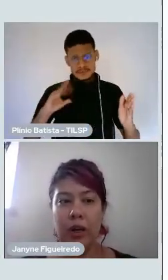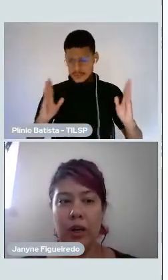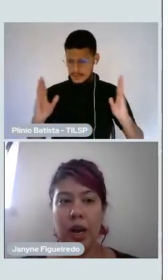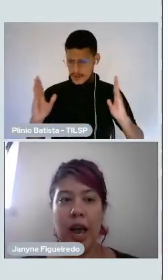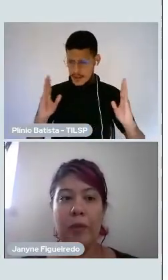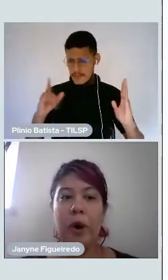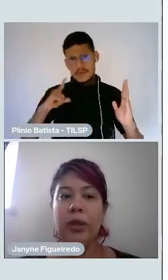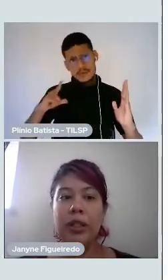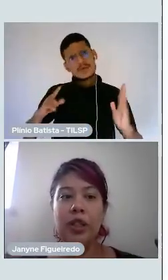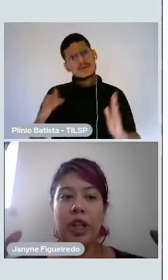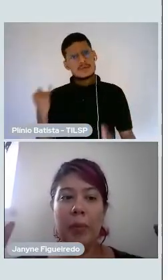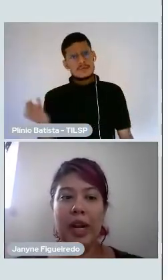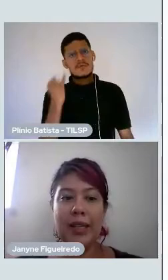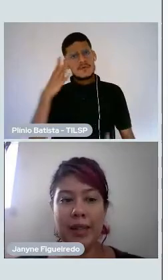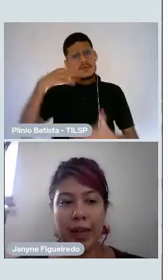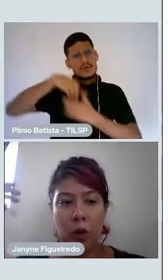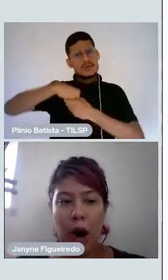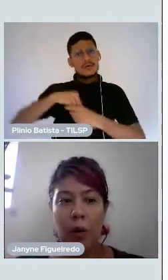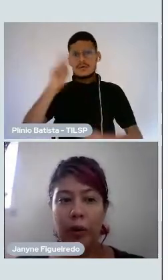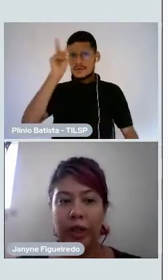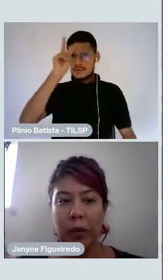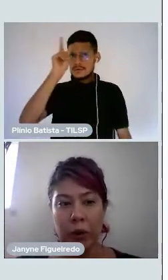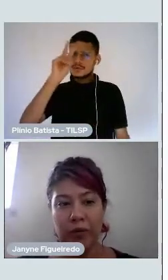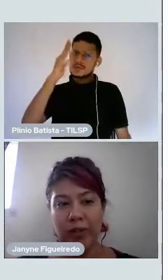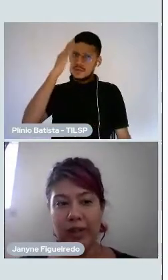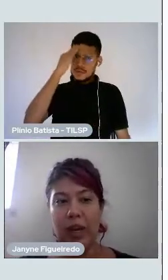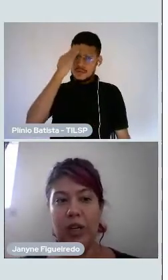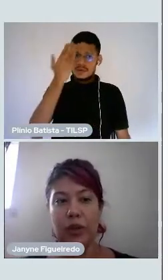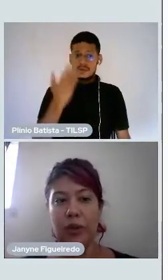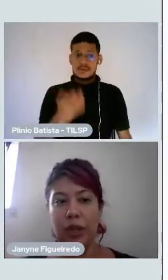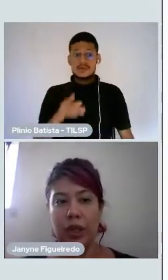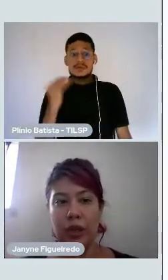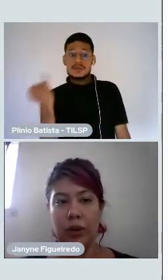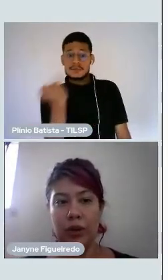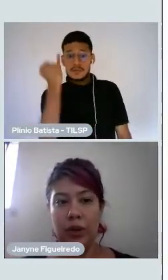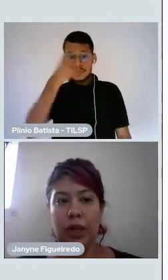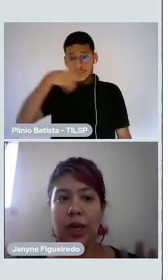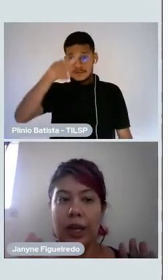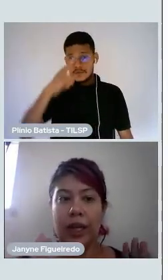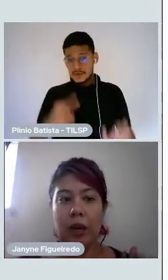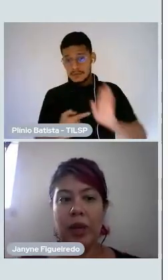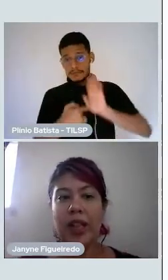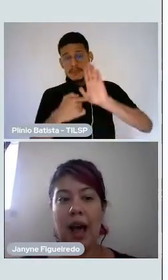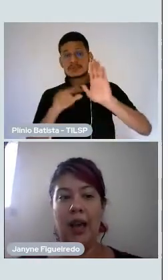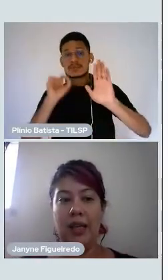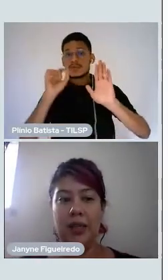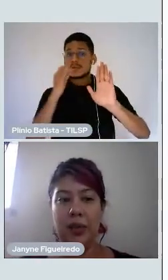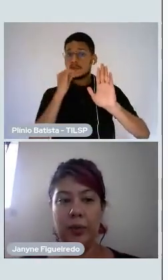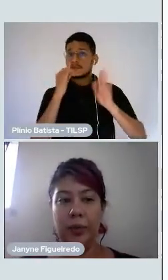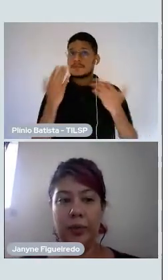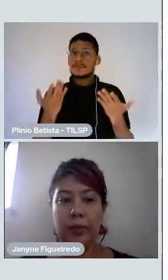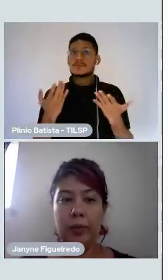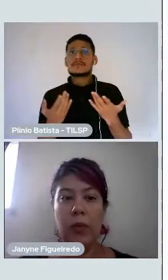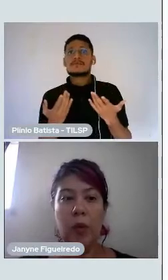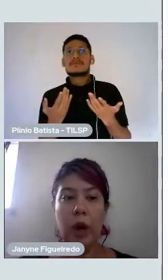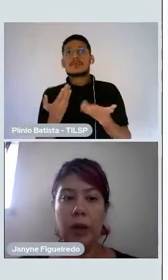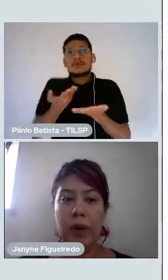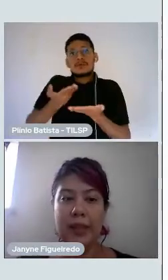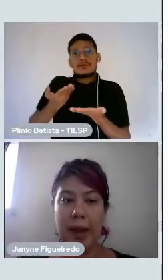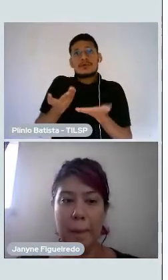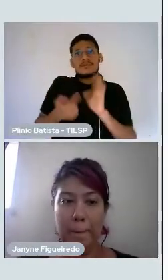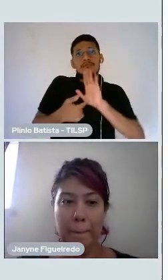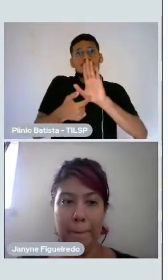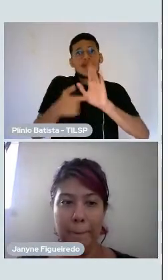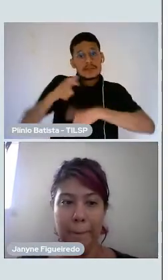história, é importante estabelecer qual é o tempo que você está estudando e delimitar isso.